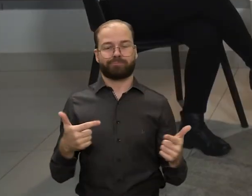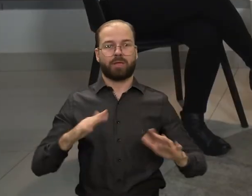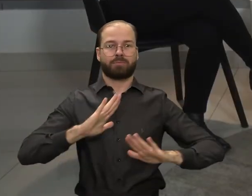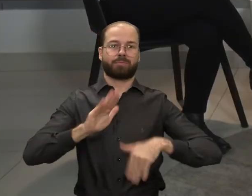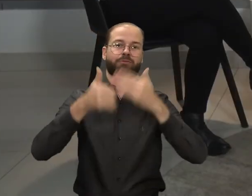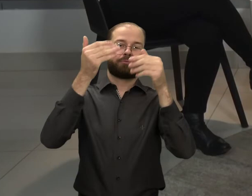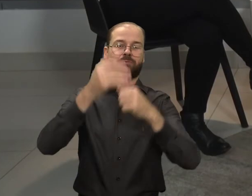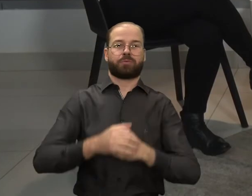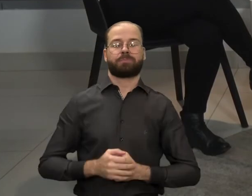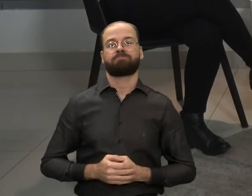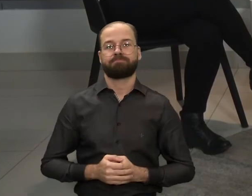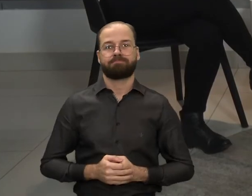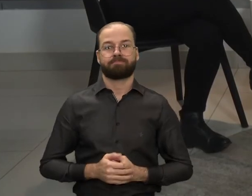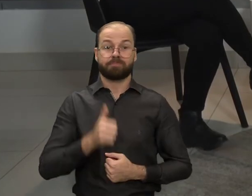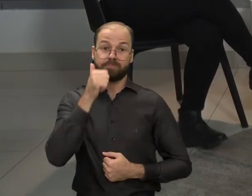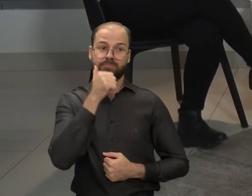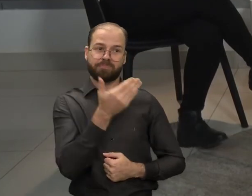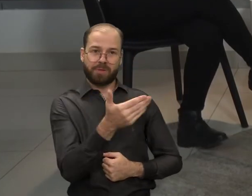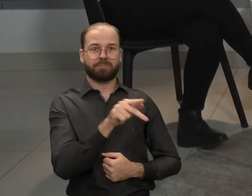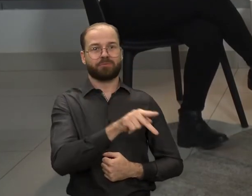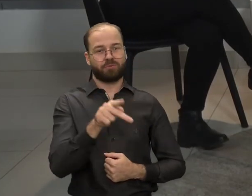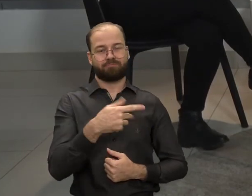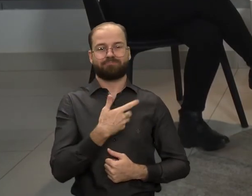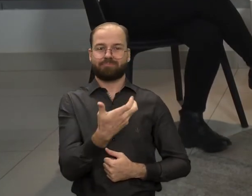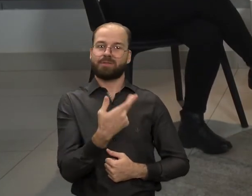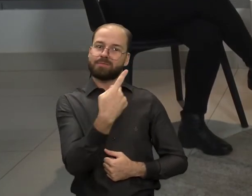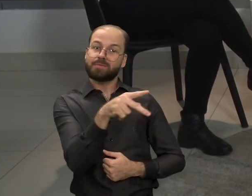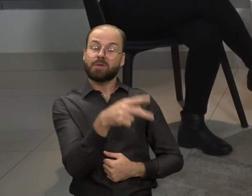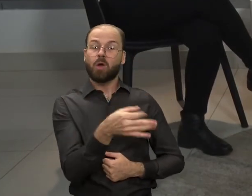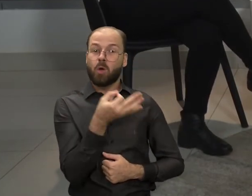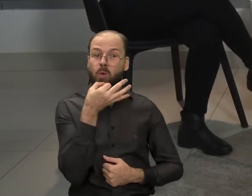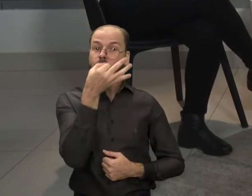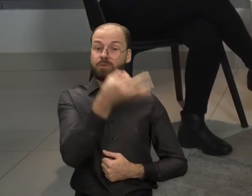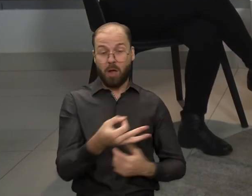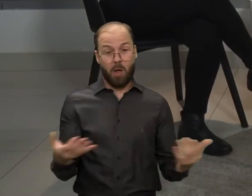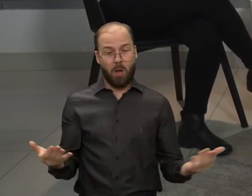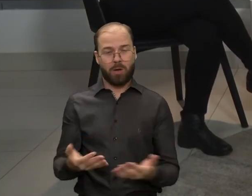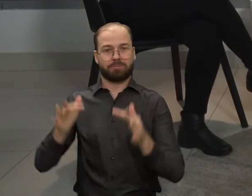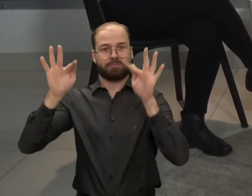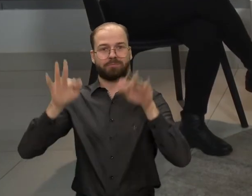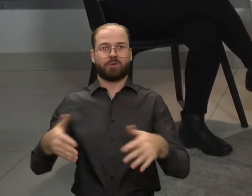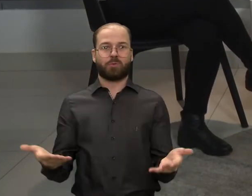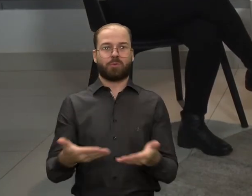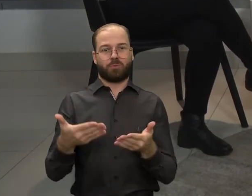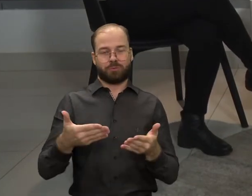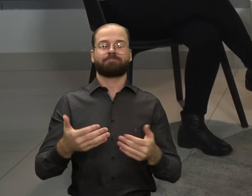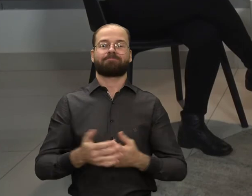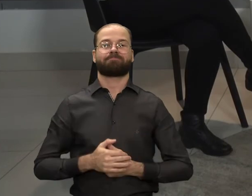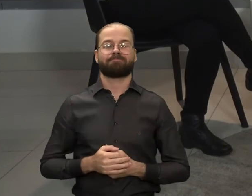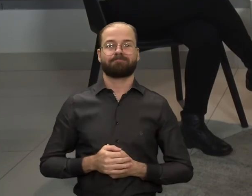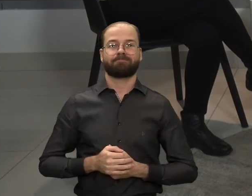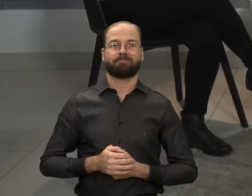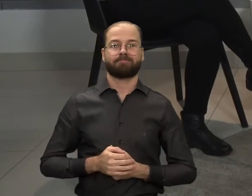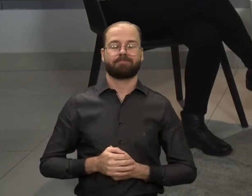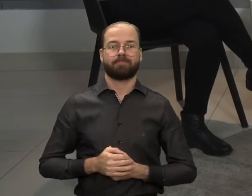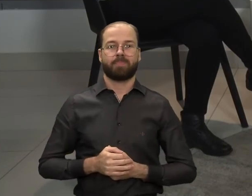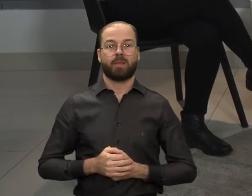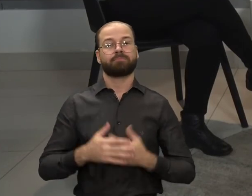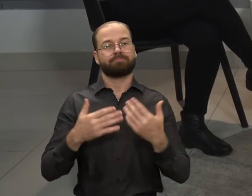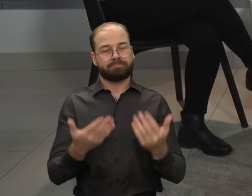Professora, queria que você desse a sua opinião para a gente encerrar o nosso programa de hoje. Então, é importante a